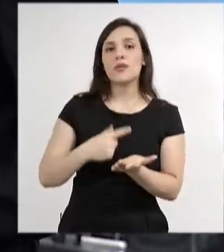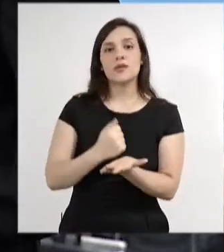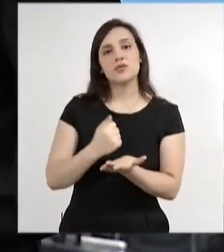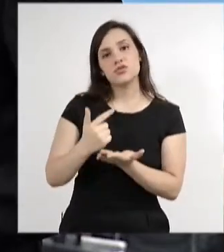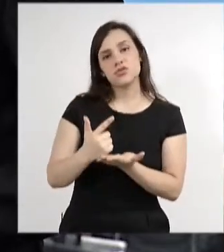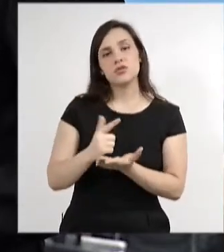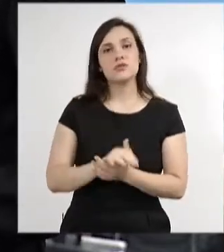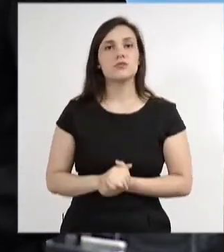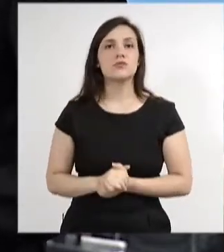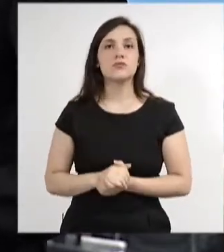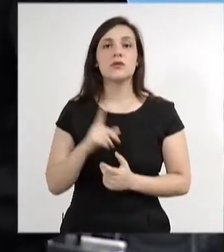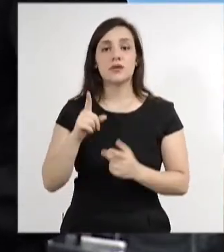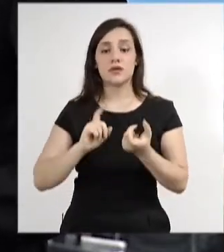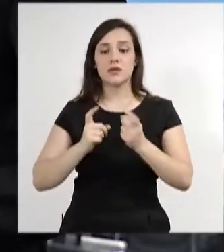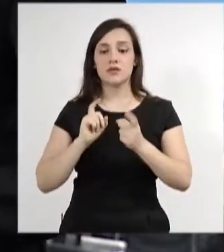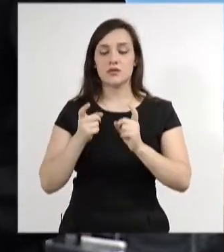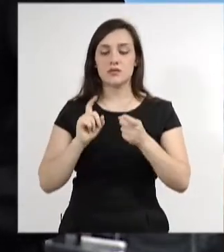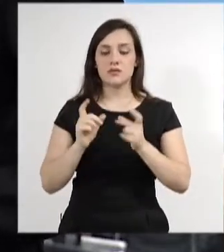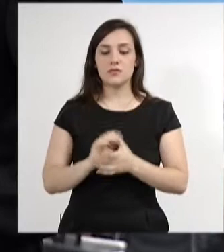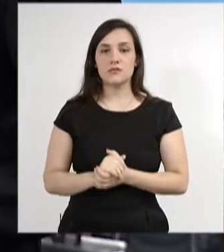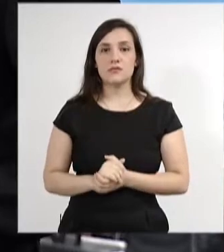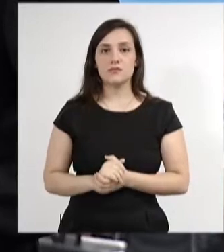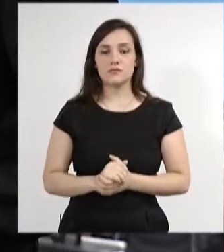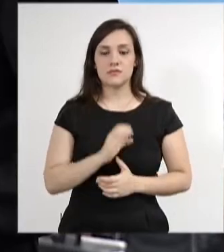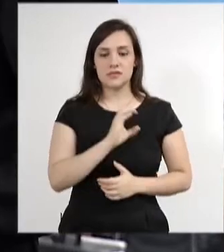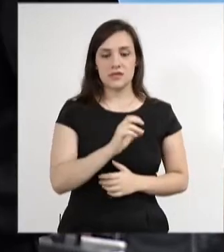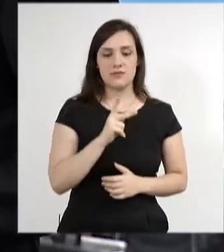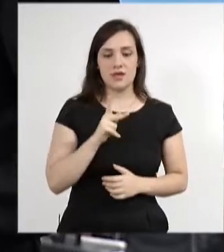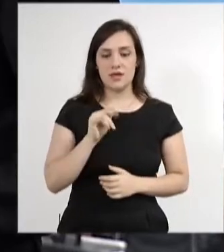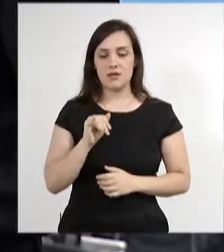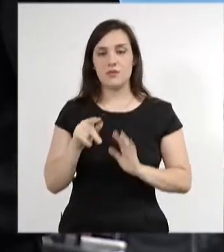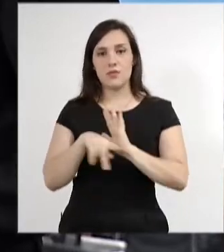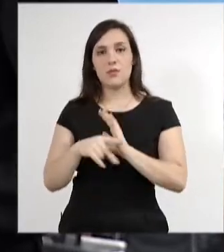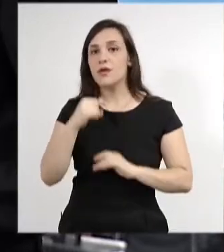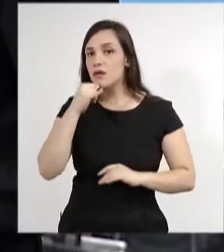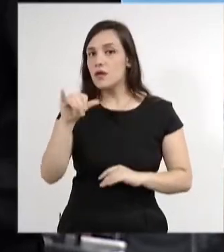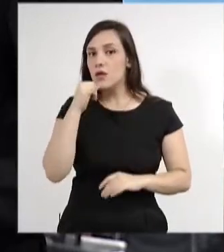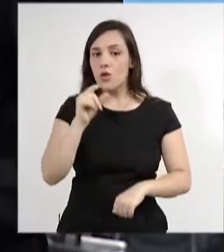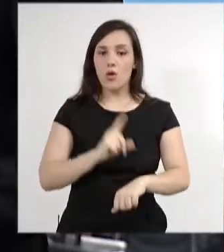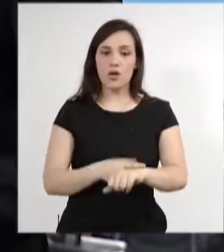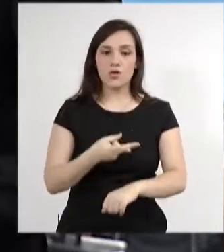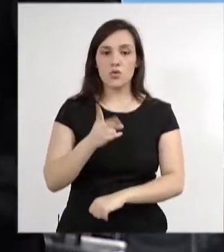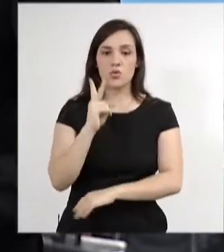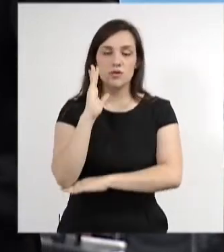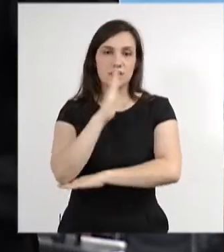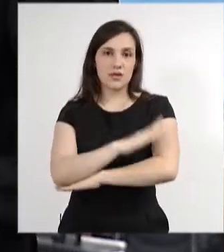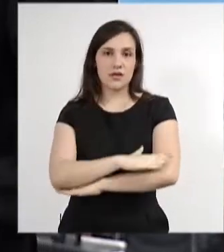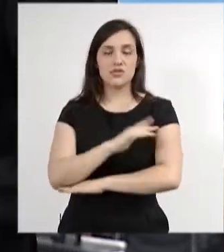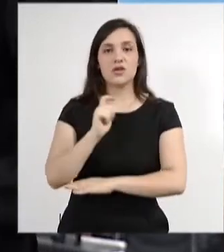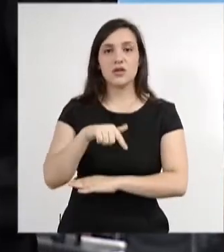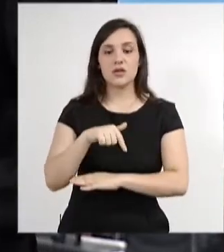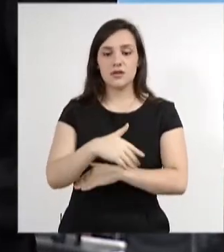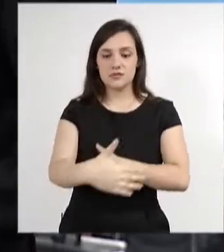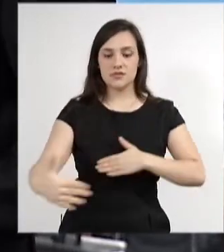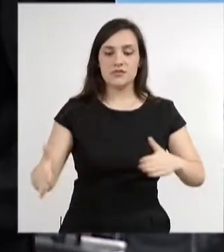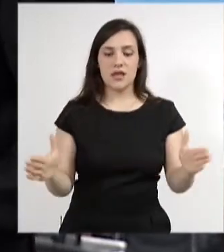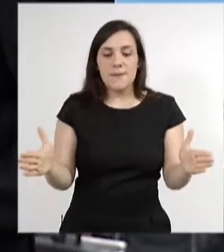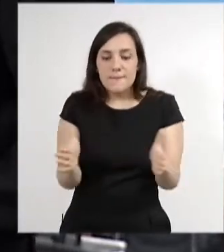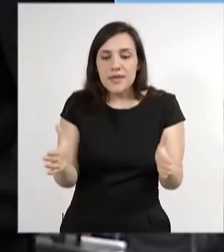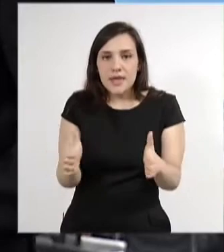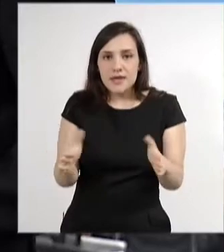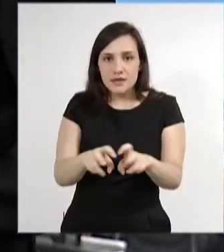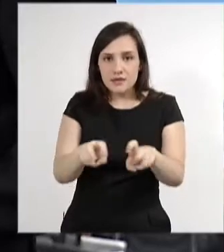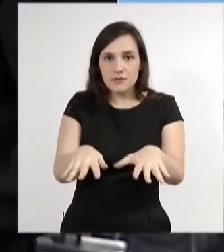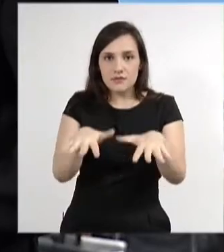está marcada a reunião da CPI da Energisa às 14 horas, aqui no plenarinho da Casa de Leis.